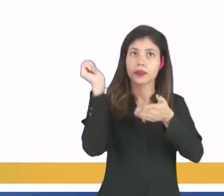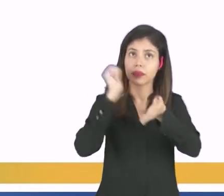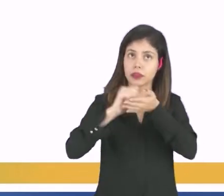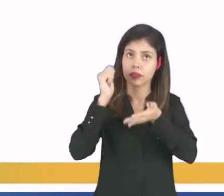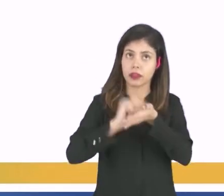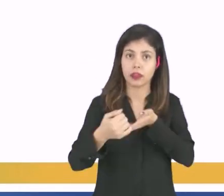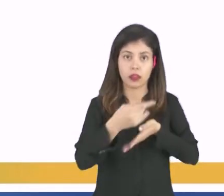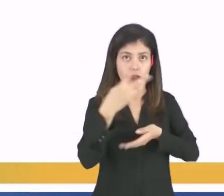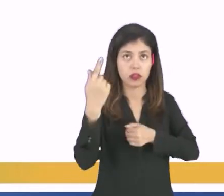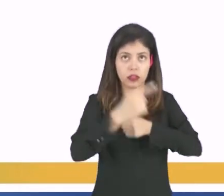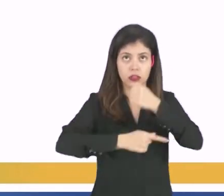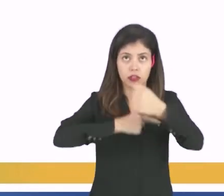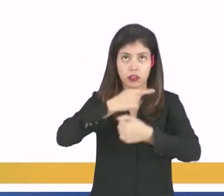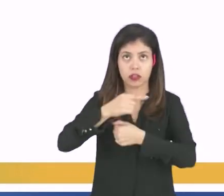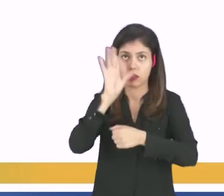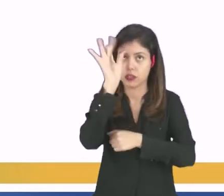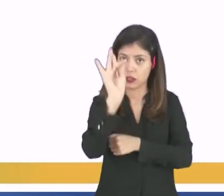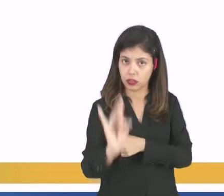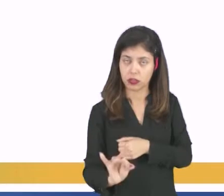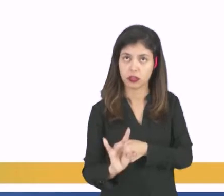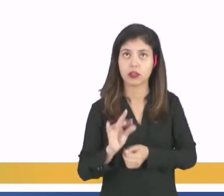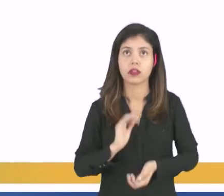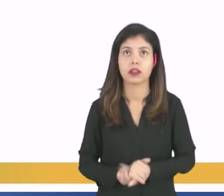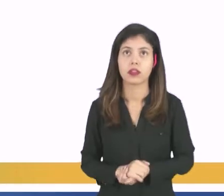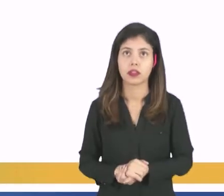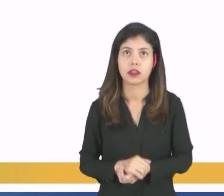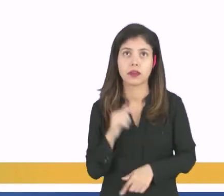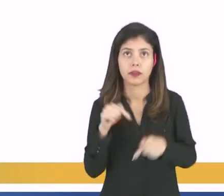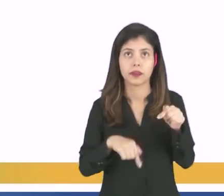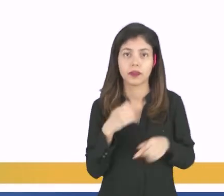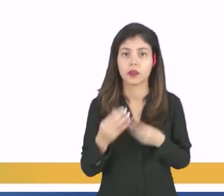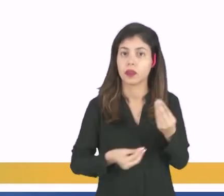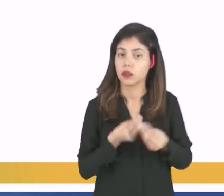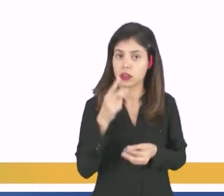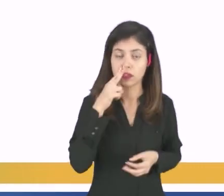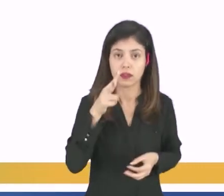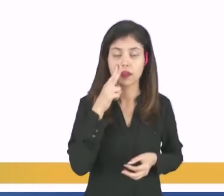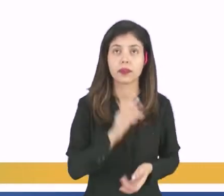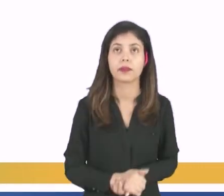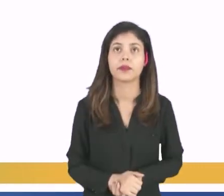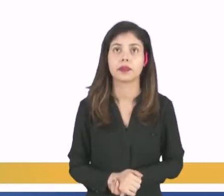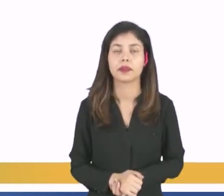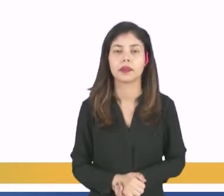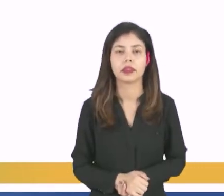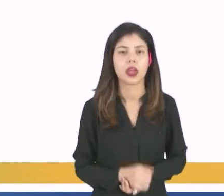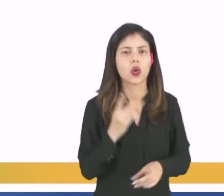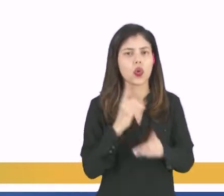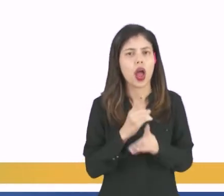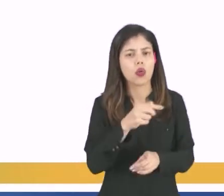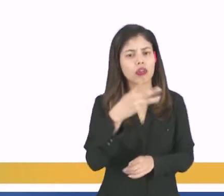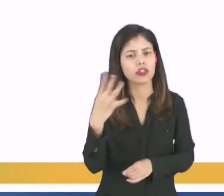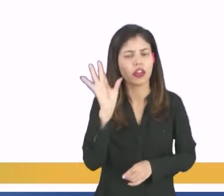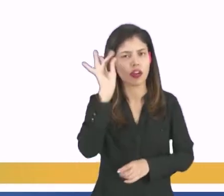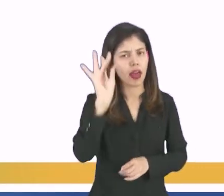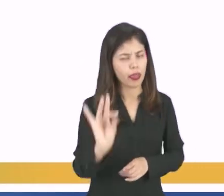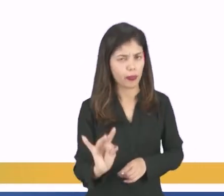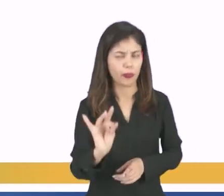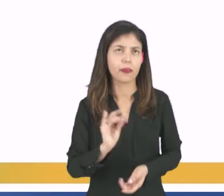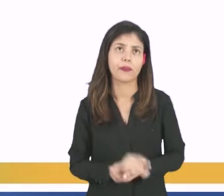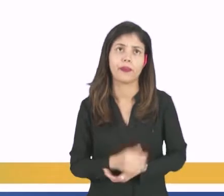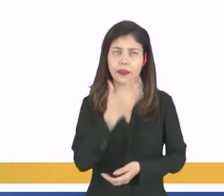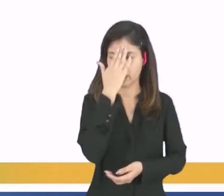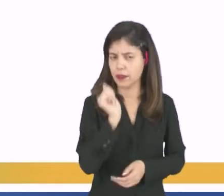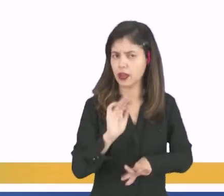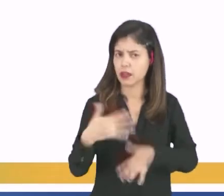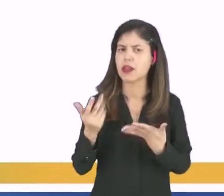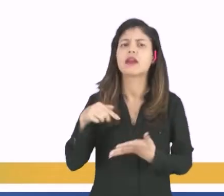nós precisamos escrever a quantidade de átomos de cada elemento químico, como a gente viu anteriormente. Então, a gente tem que identificar a quantidade para a gente